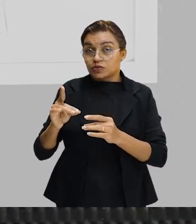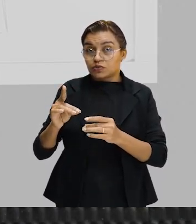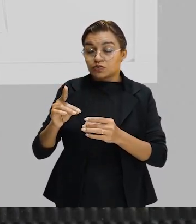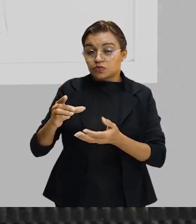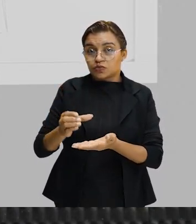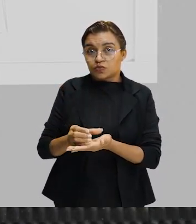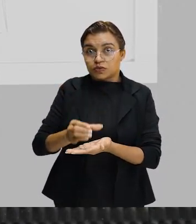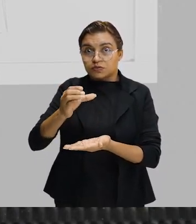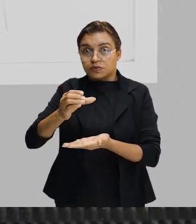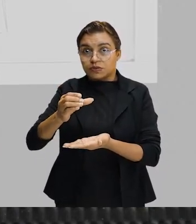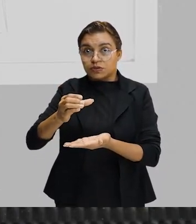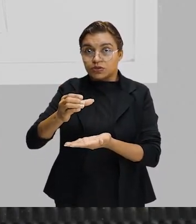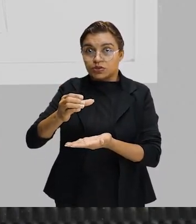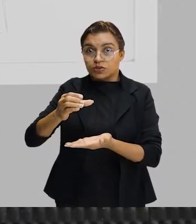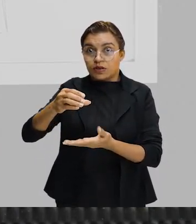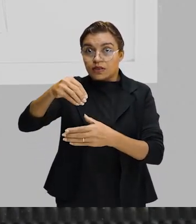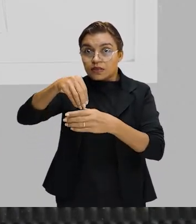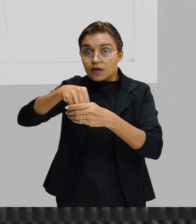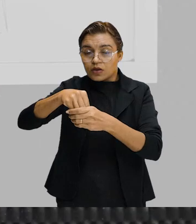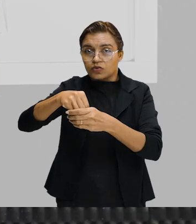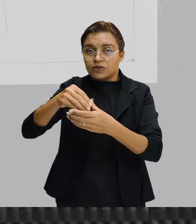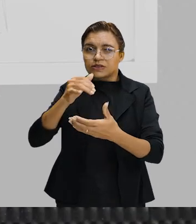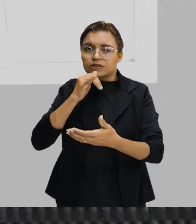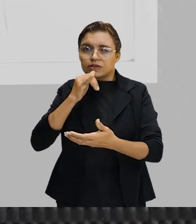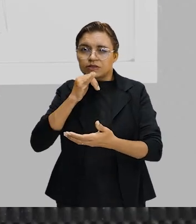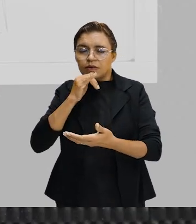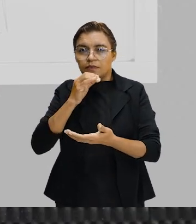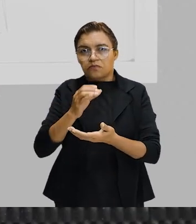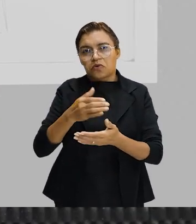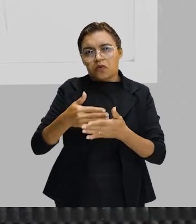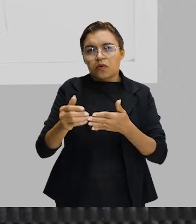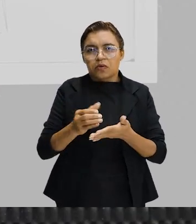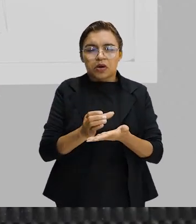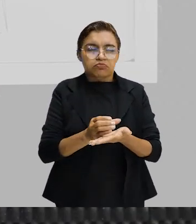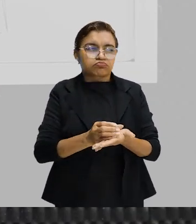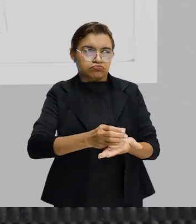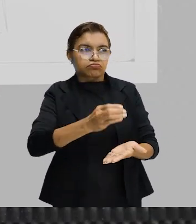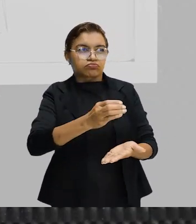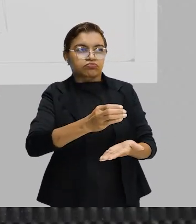recipiente. Então, se a gente pegar aqui um recipiente qualquer,